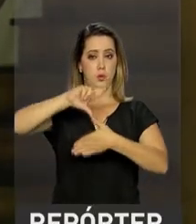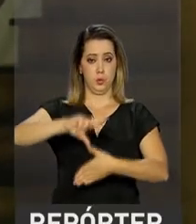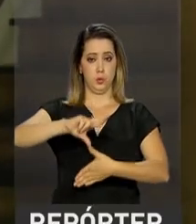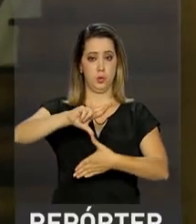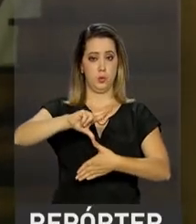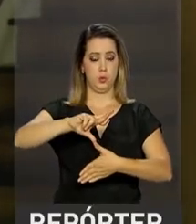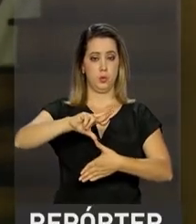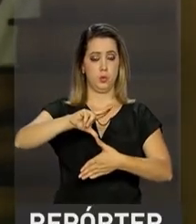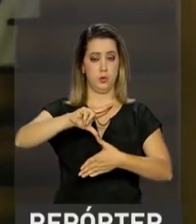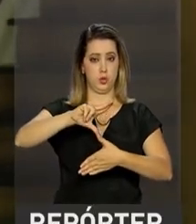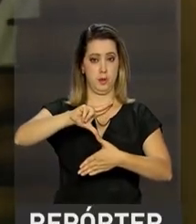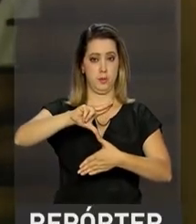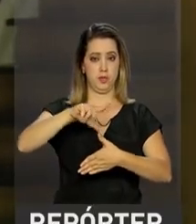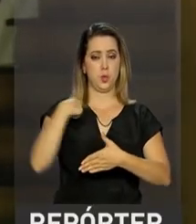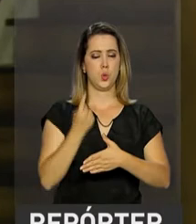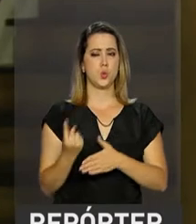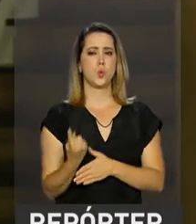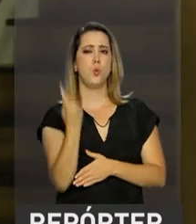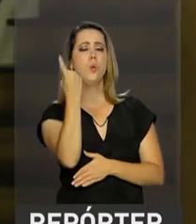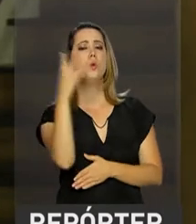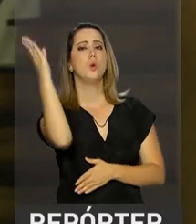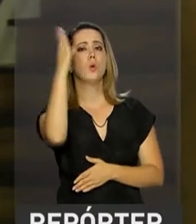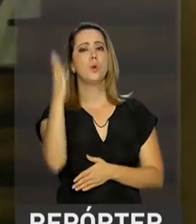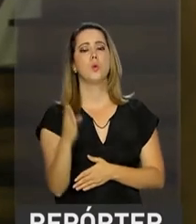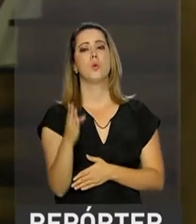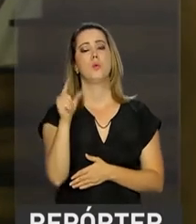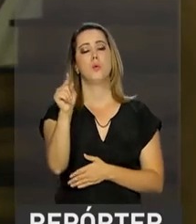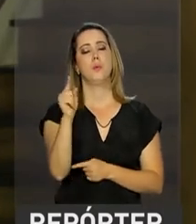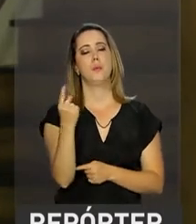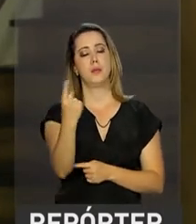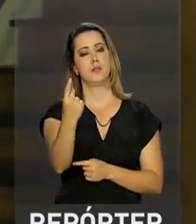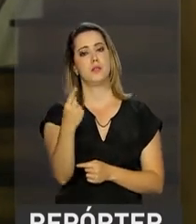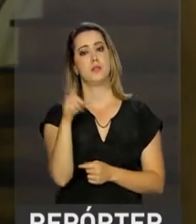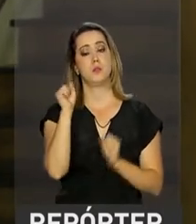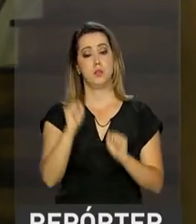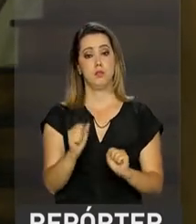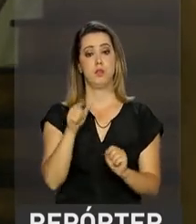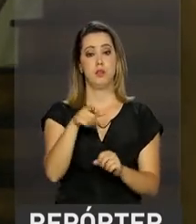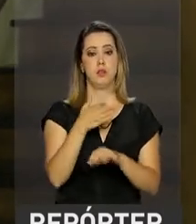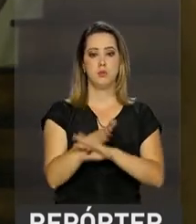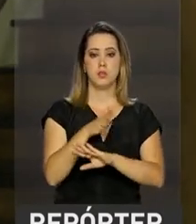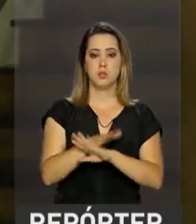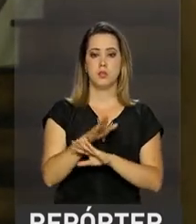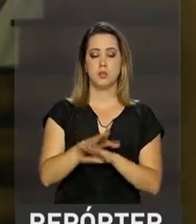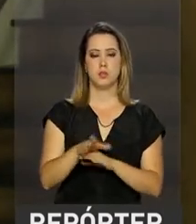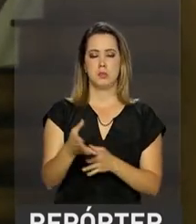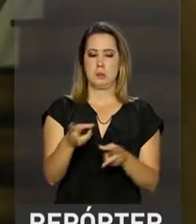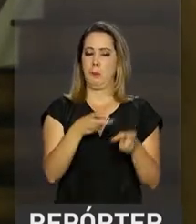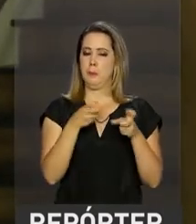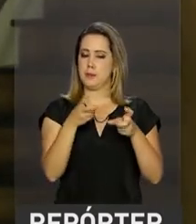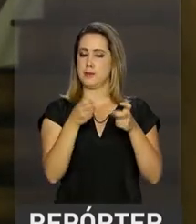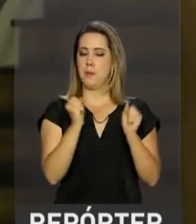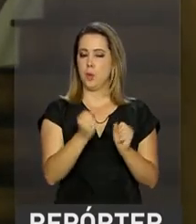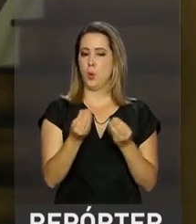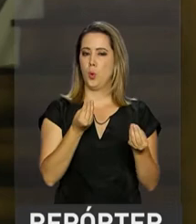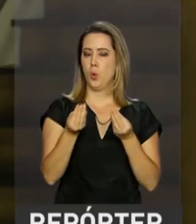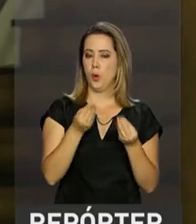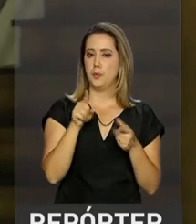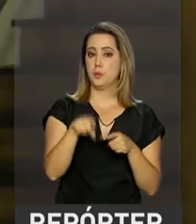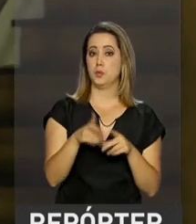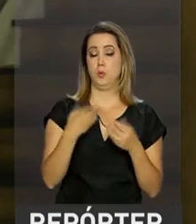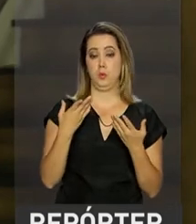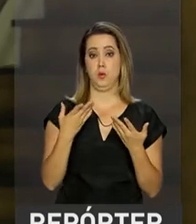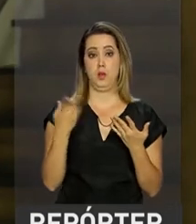sejamos um único país com essa capacidade que vocês estão vendo aqui essa expertise ela ficou muito